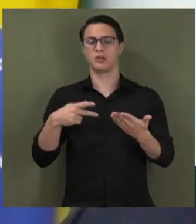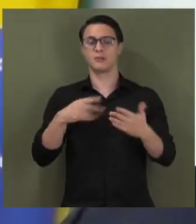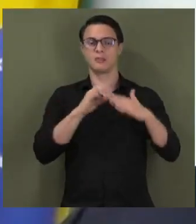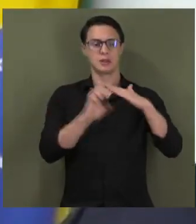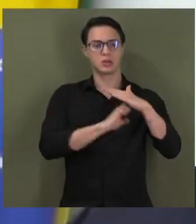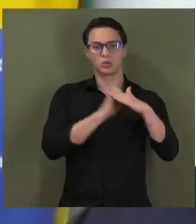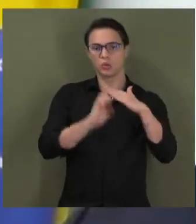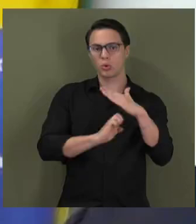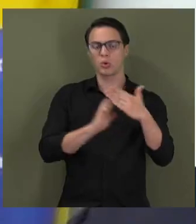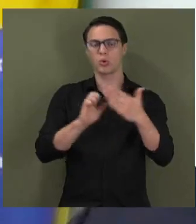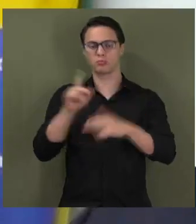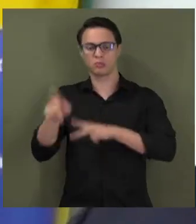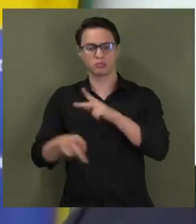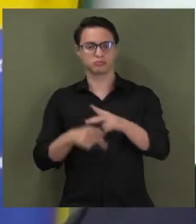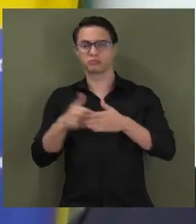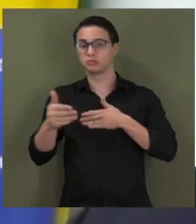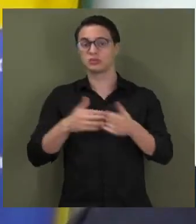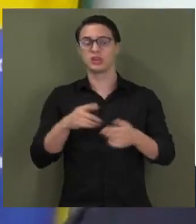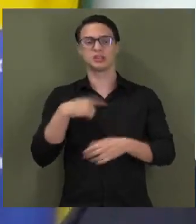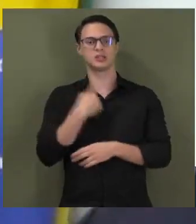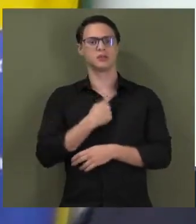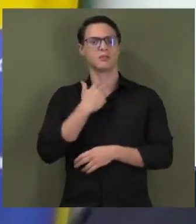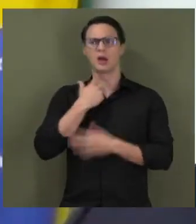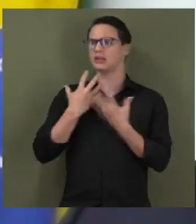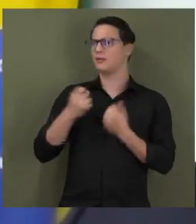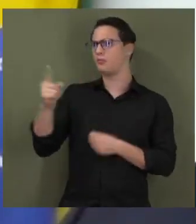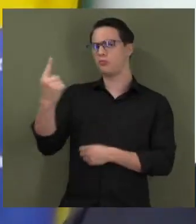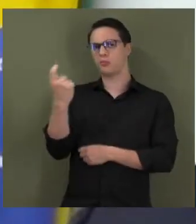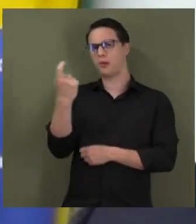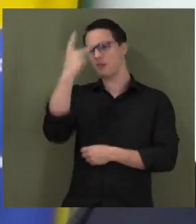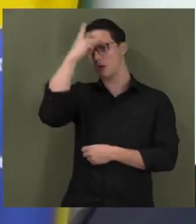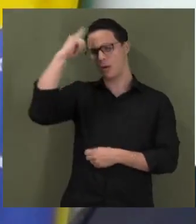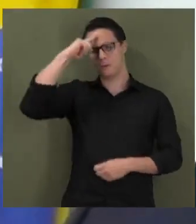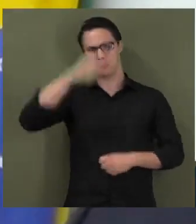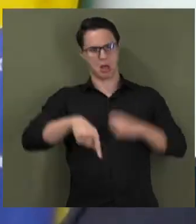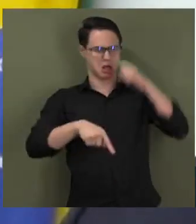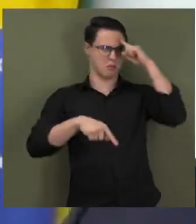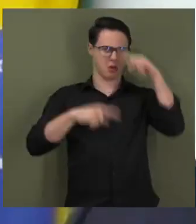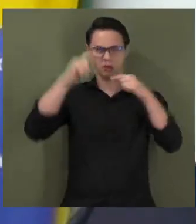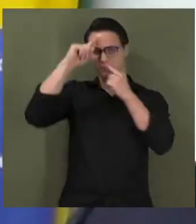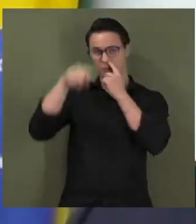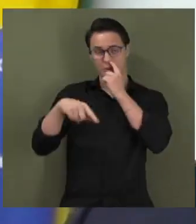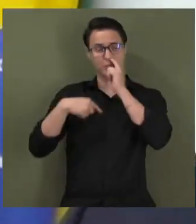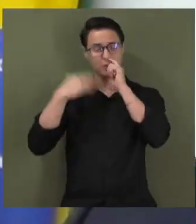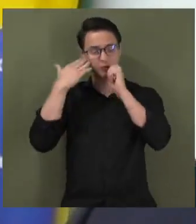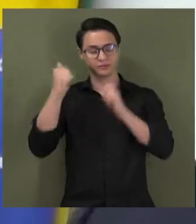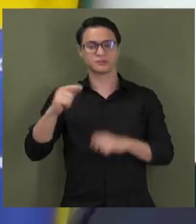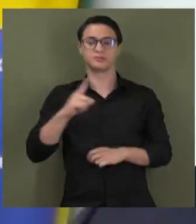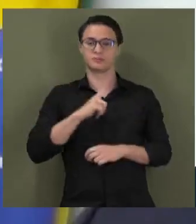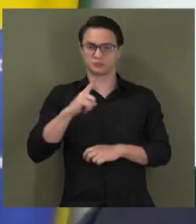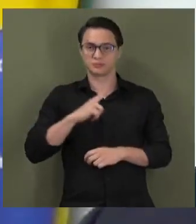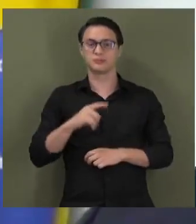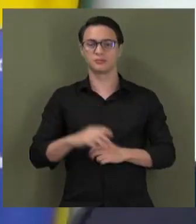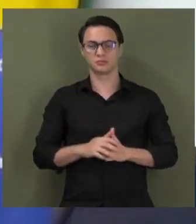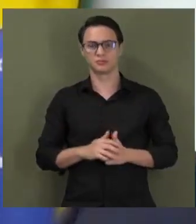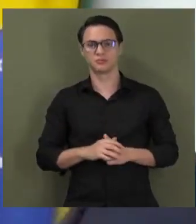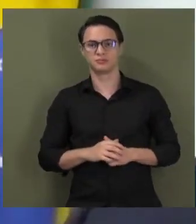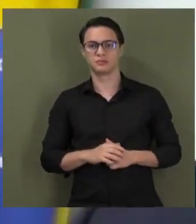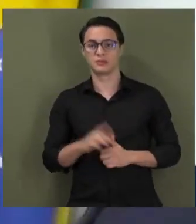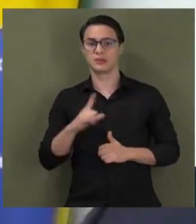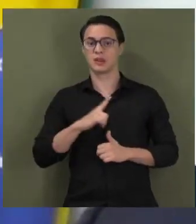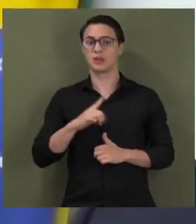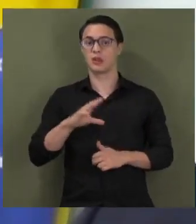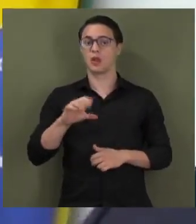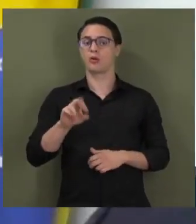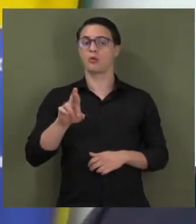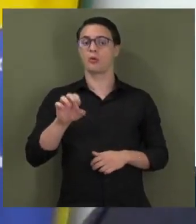empreendedor, não podemos aceitar que uma pessoa mande e desmande no Brasil, senhor presidente. Eu sei que existe aí um